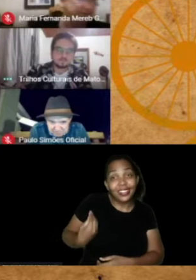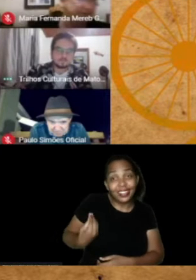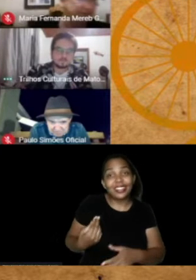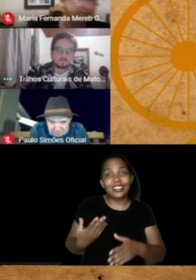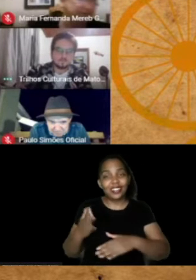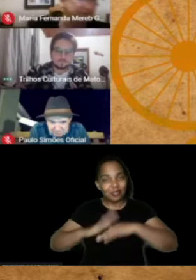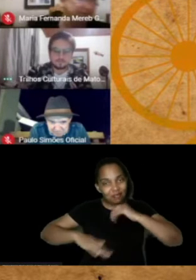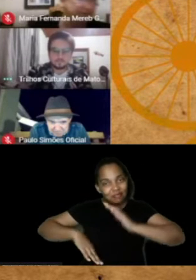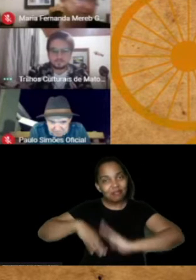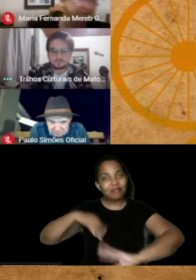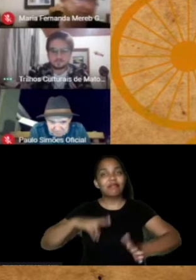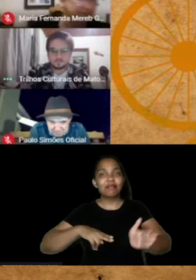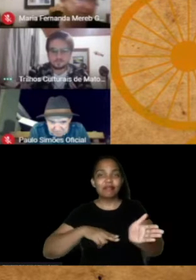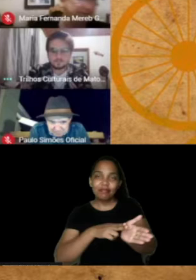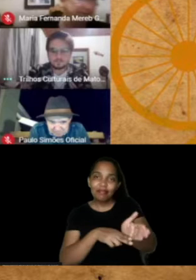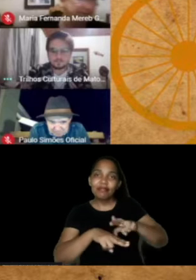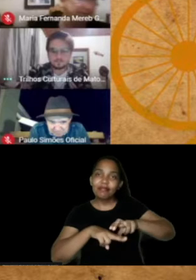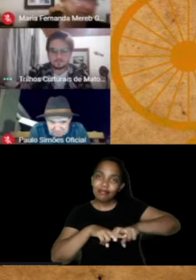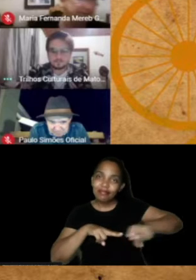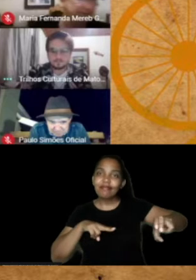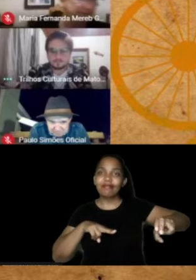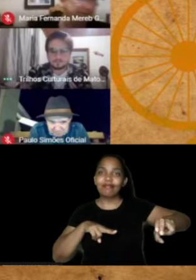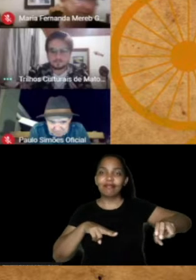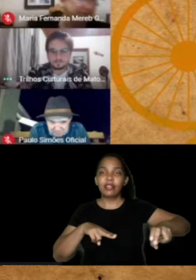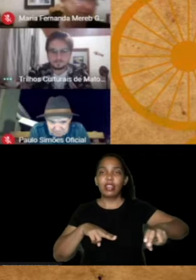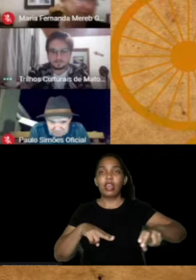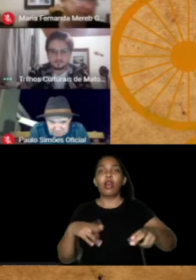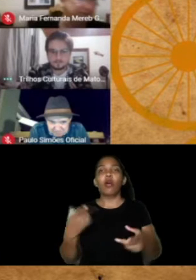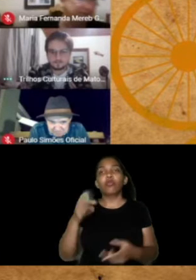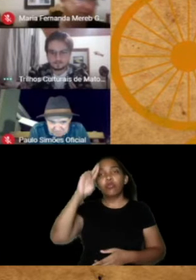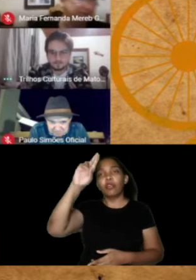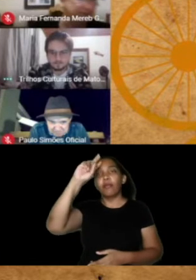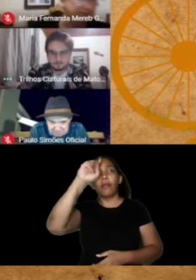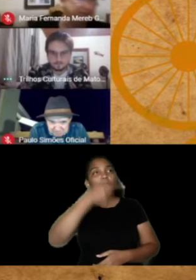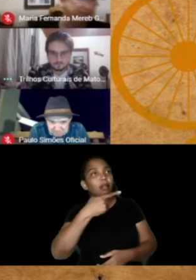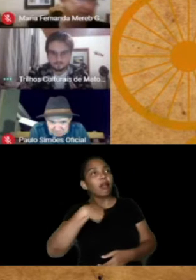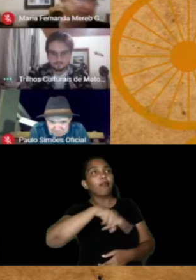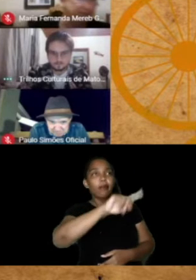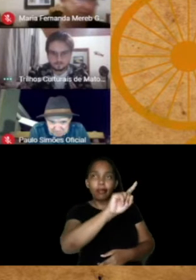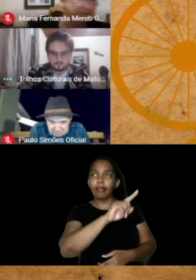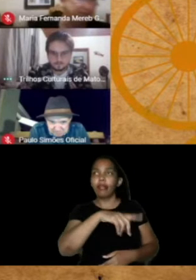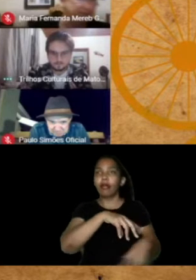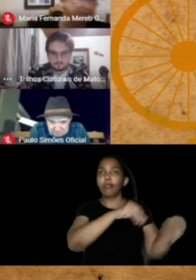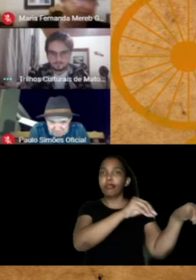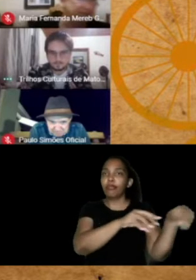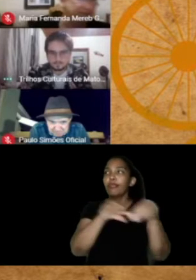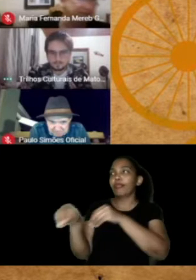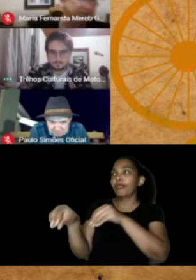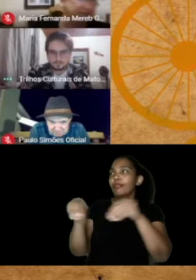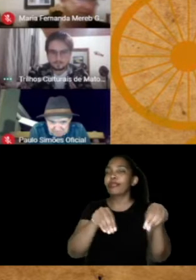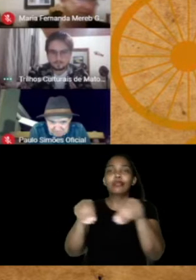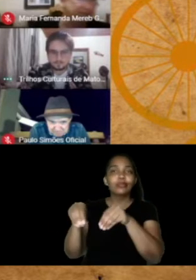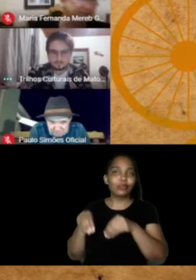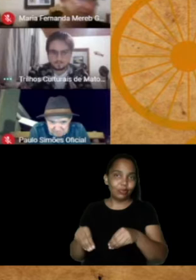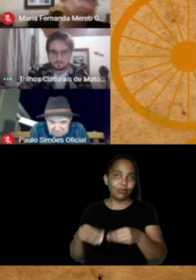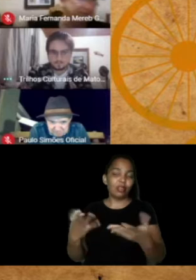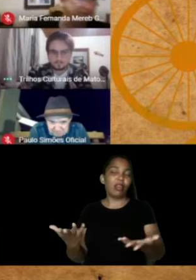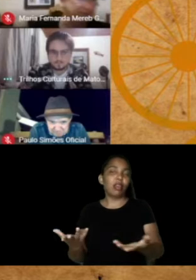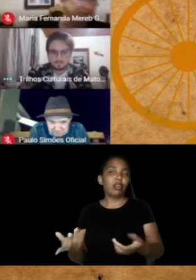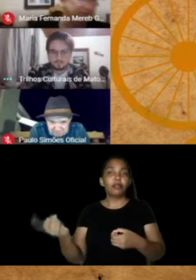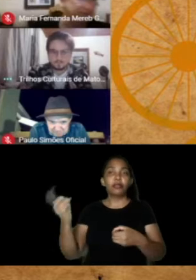ia percorrendo, né? Onde mandavam ele, né? Onde ele tinha que ir. Né, aí voltei para Três Lagoas, fiz química